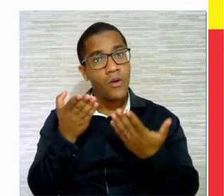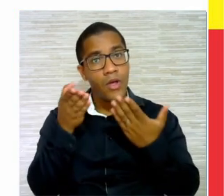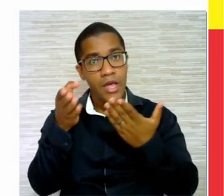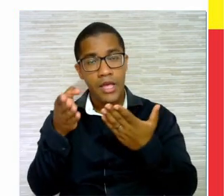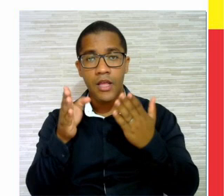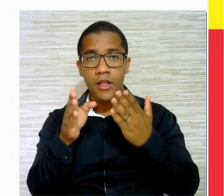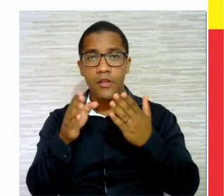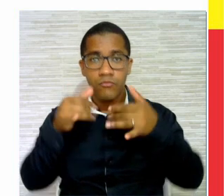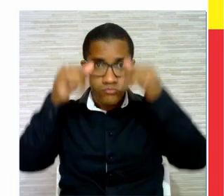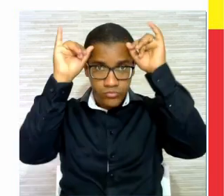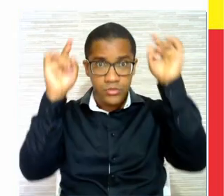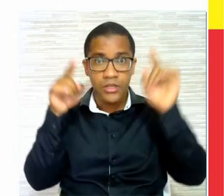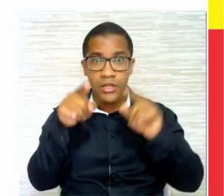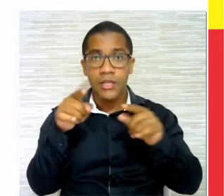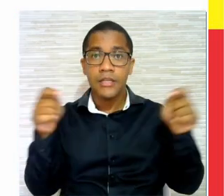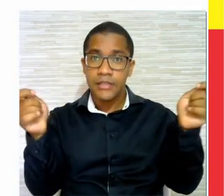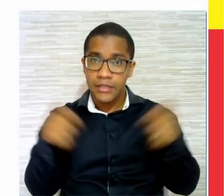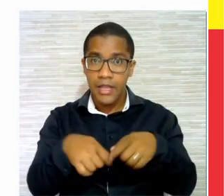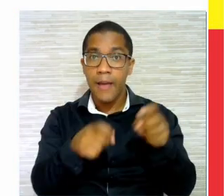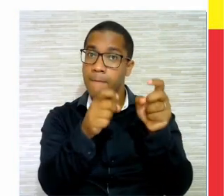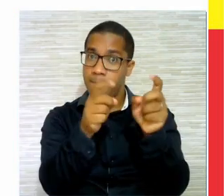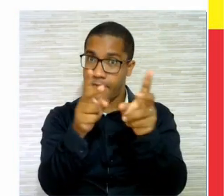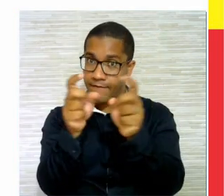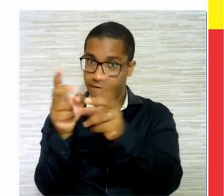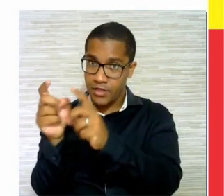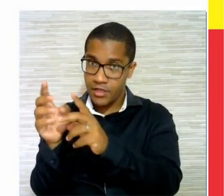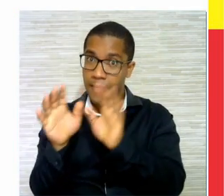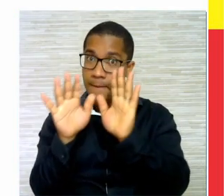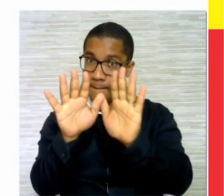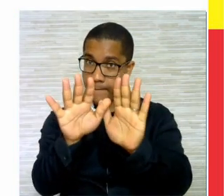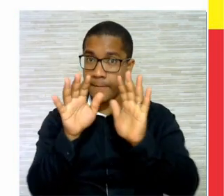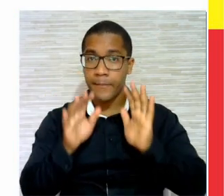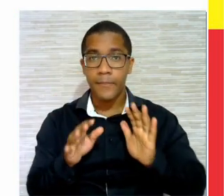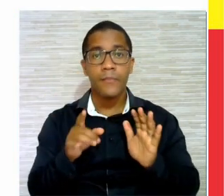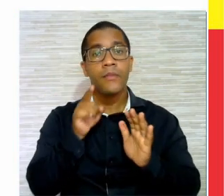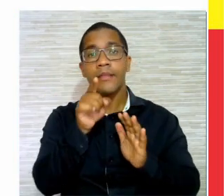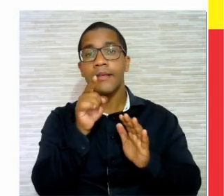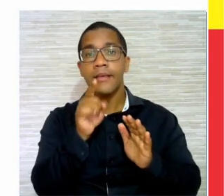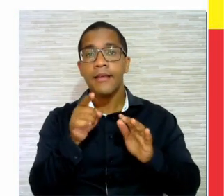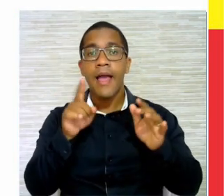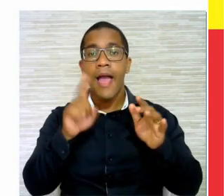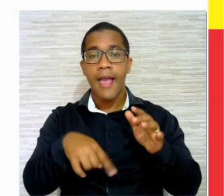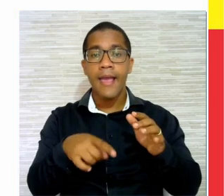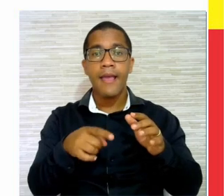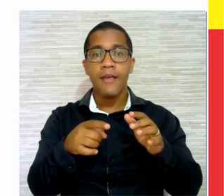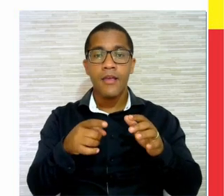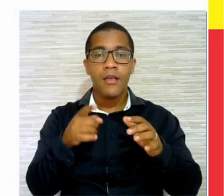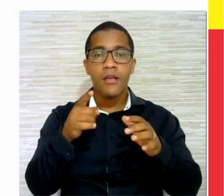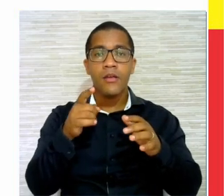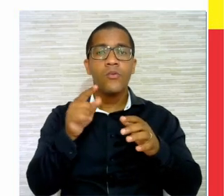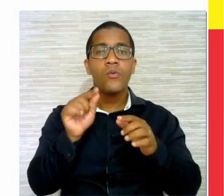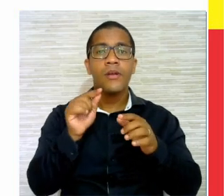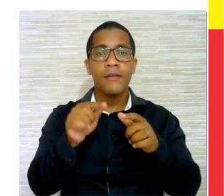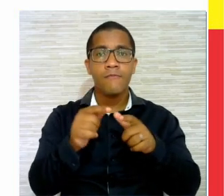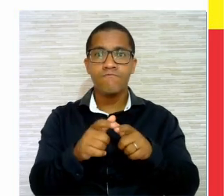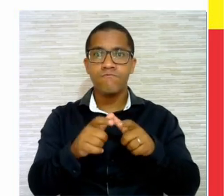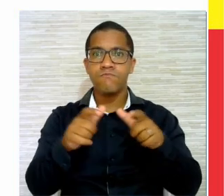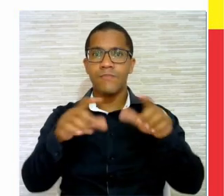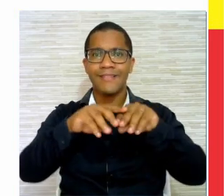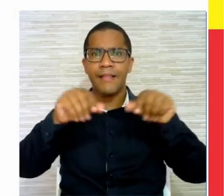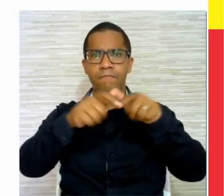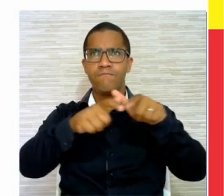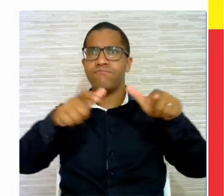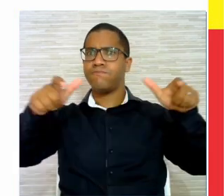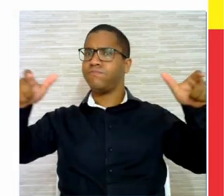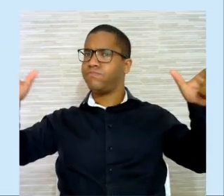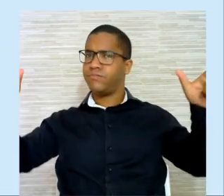também ele serve para um recurso comercial, porém, é uma pecuária mais extensiva, usa mais quantidade de